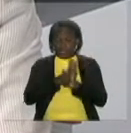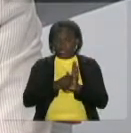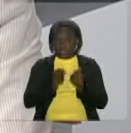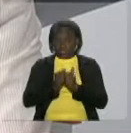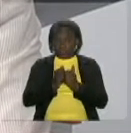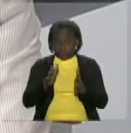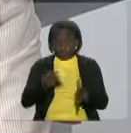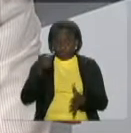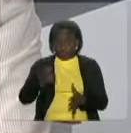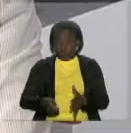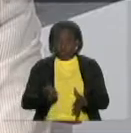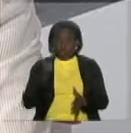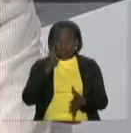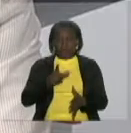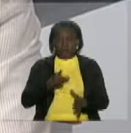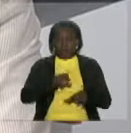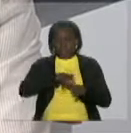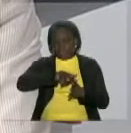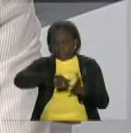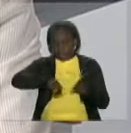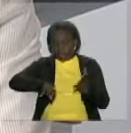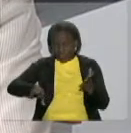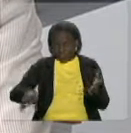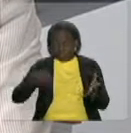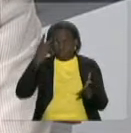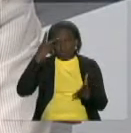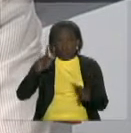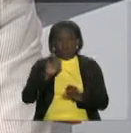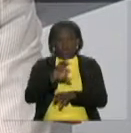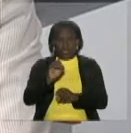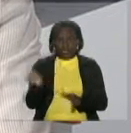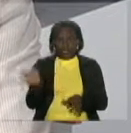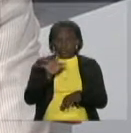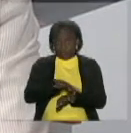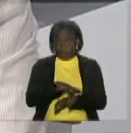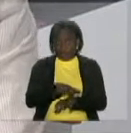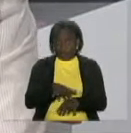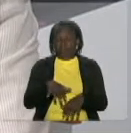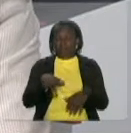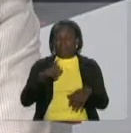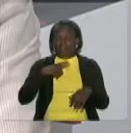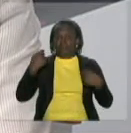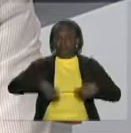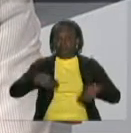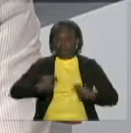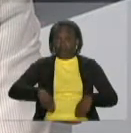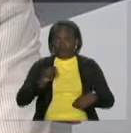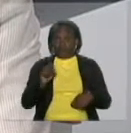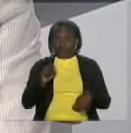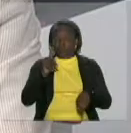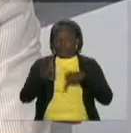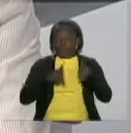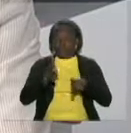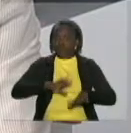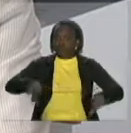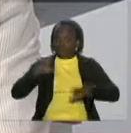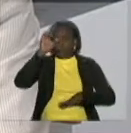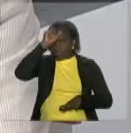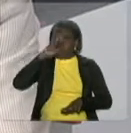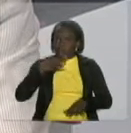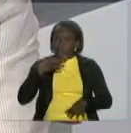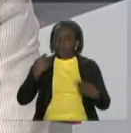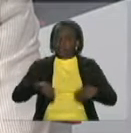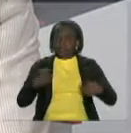Como essa lei entrou em vigor, garantindo uma série de disposições em relação à educação inclusiva, há uma necessidade de que a população